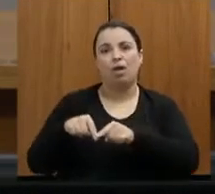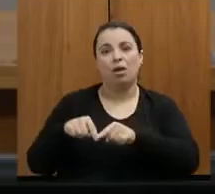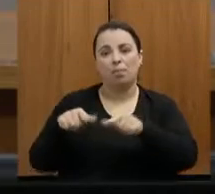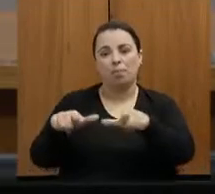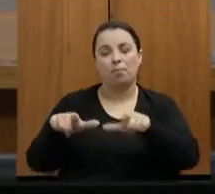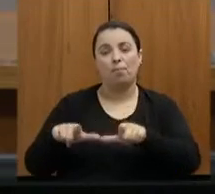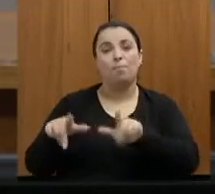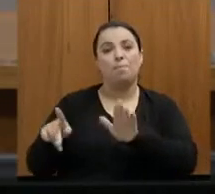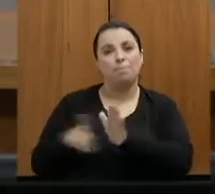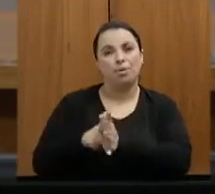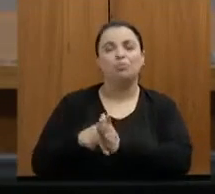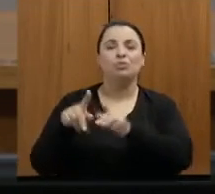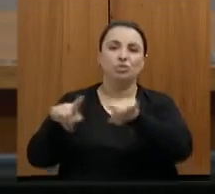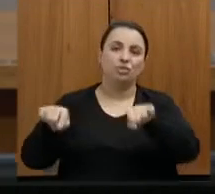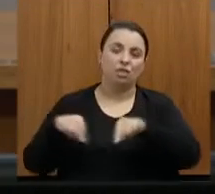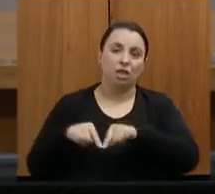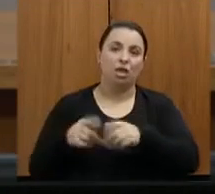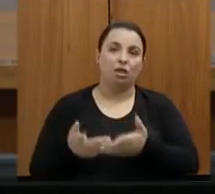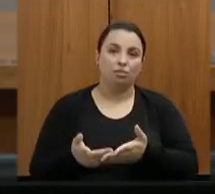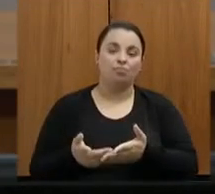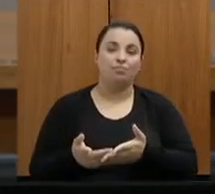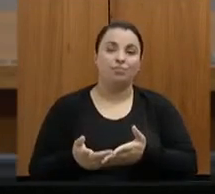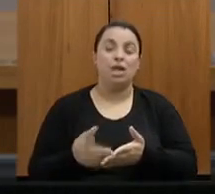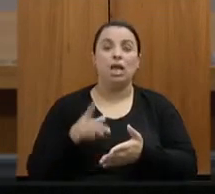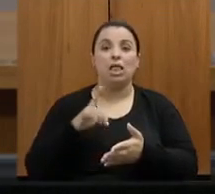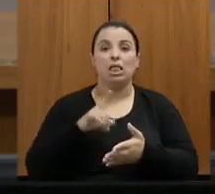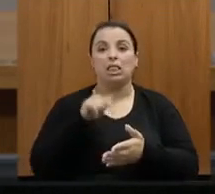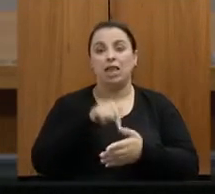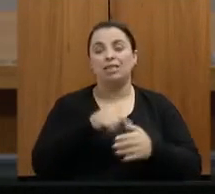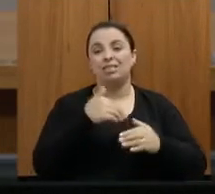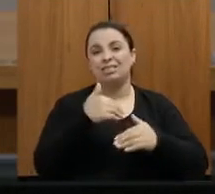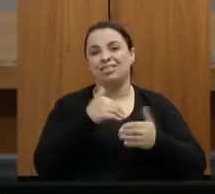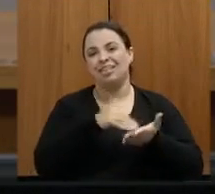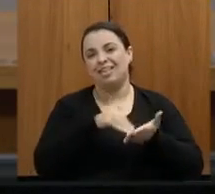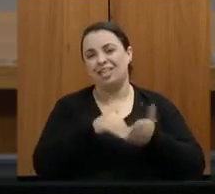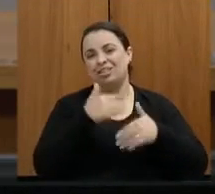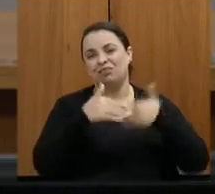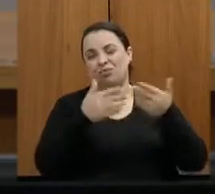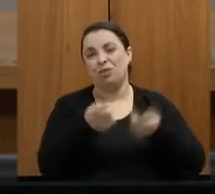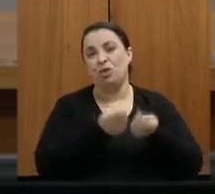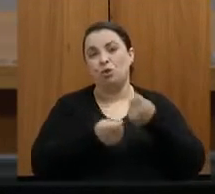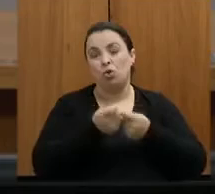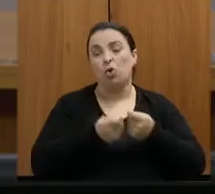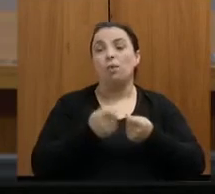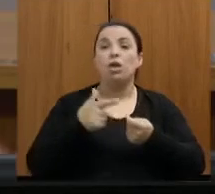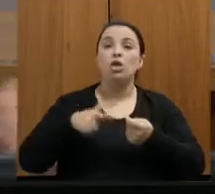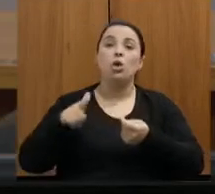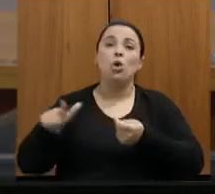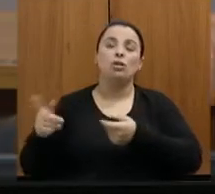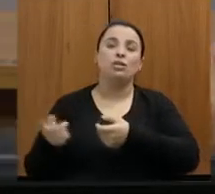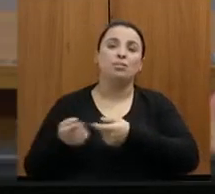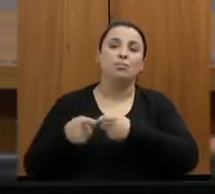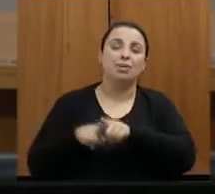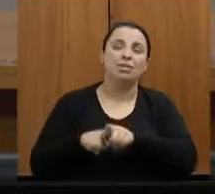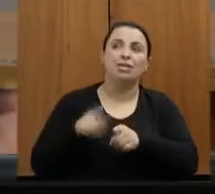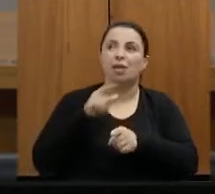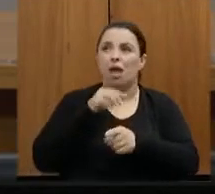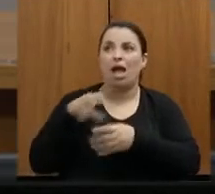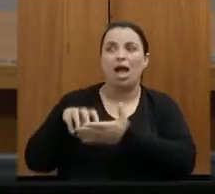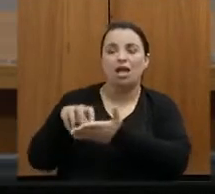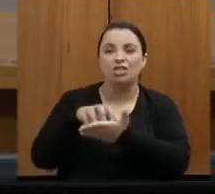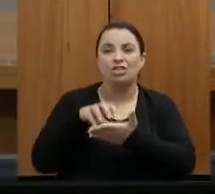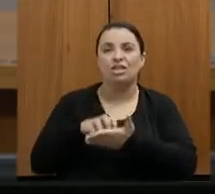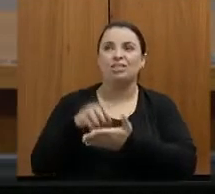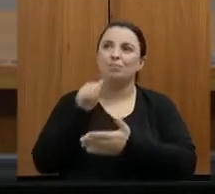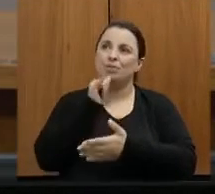própria, tanto da Secretaria de Desenvolvimento Econômico, quanto por parte de suas agências, no qual a Agência do Vale do Aço e a Agência Metropolitana de